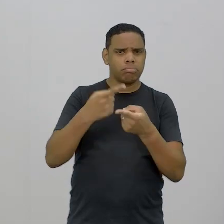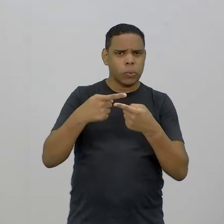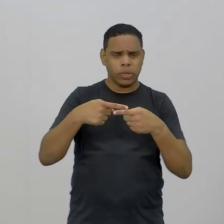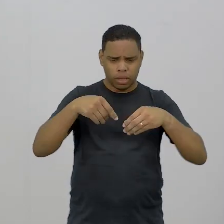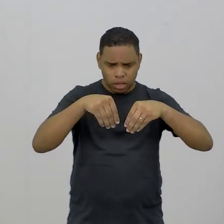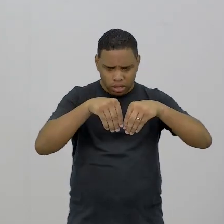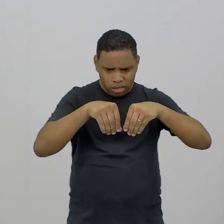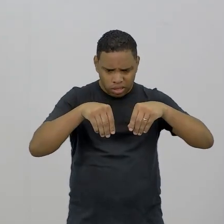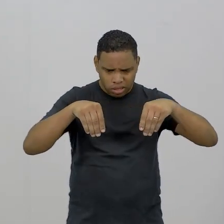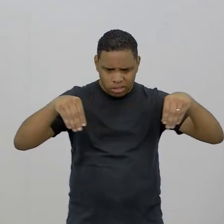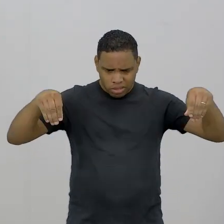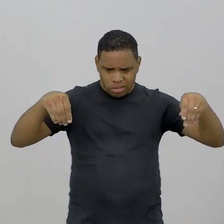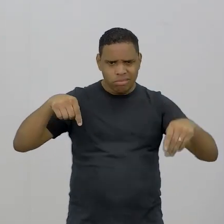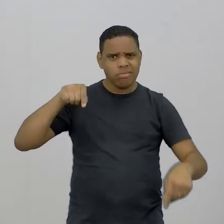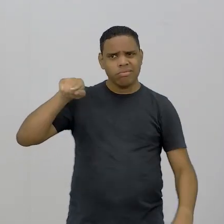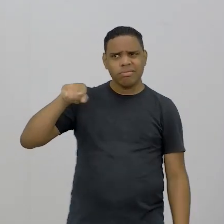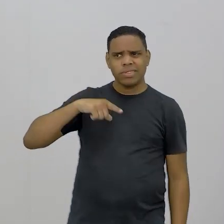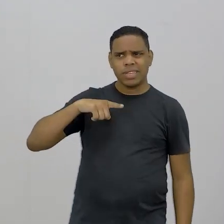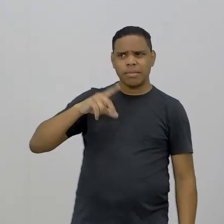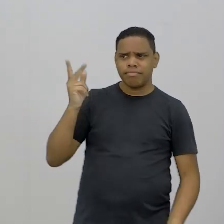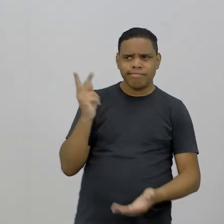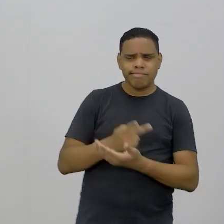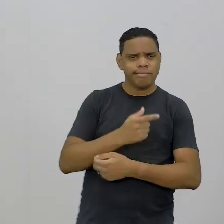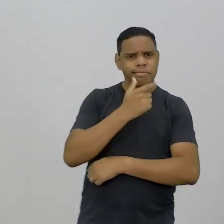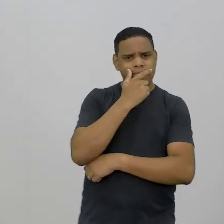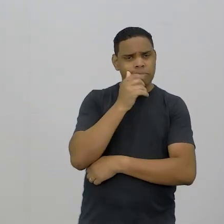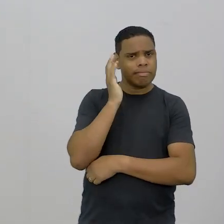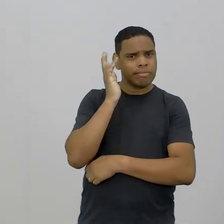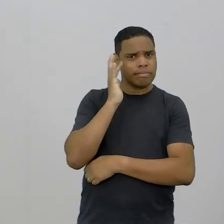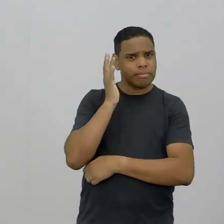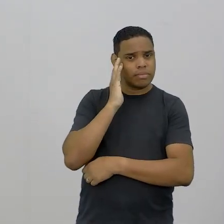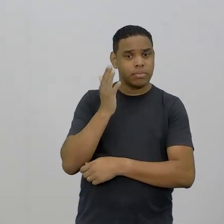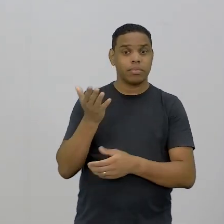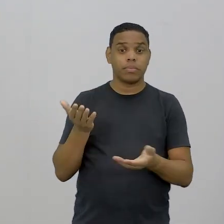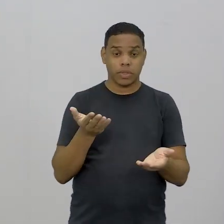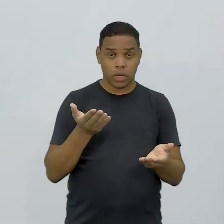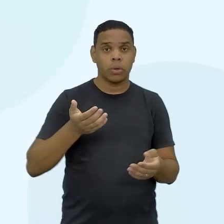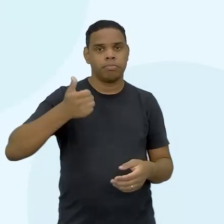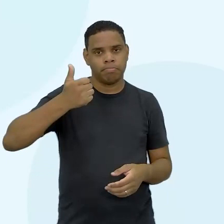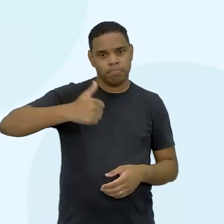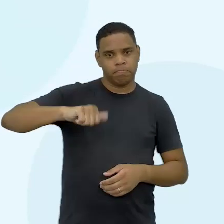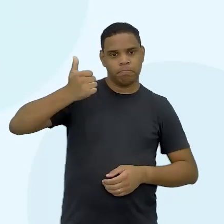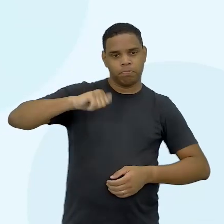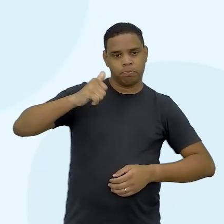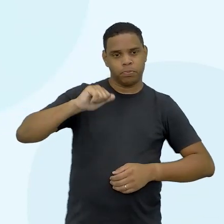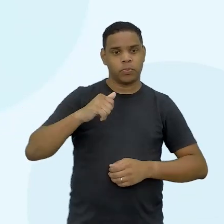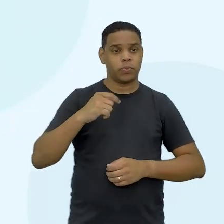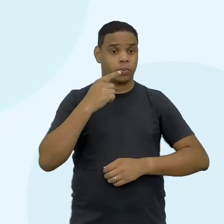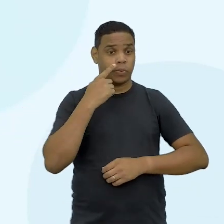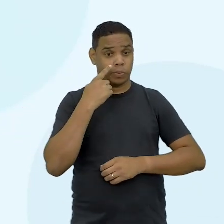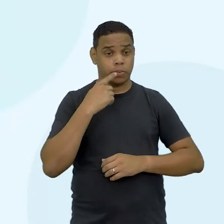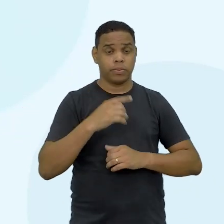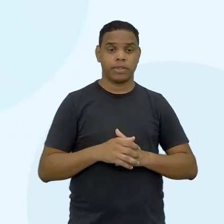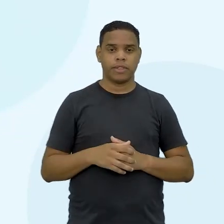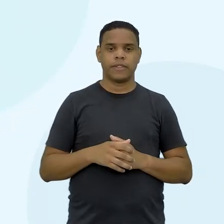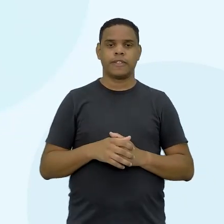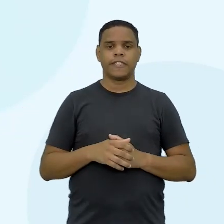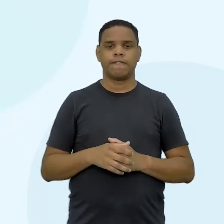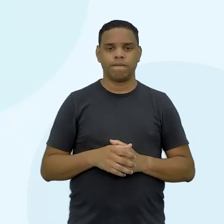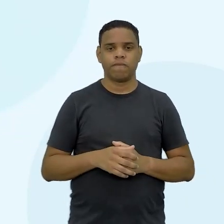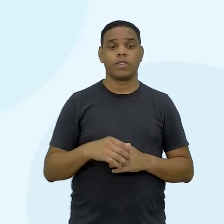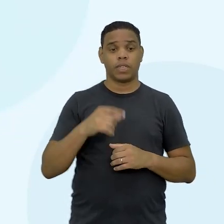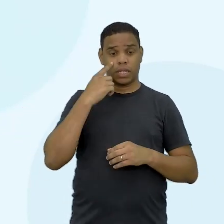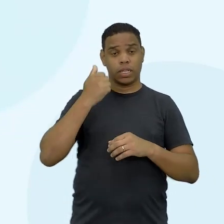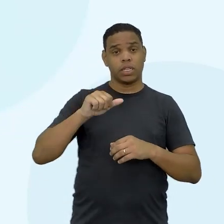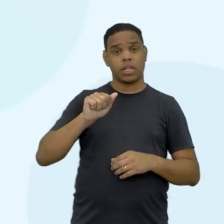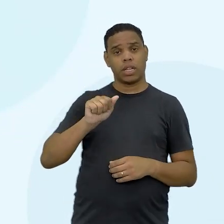solo apresenta, né? E aí vamos então para a nossa análise. Então a gente chega, olha, análise do